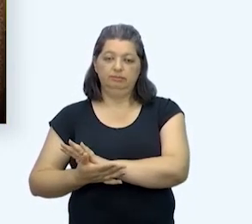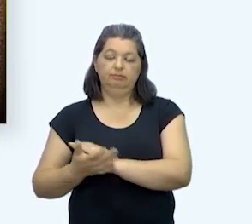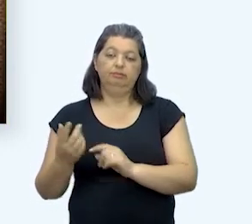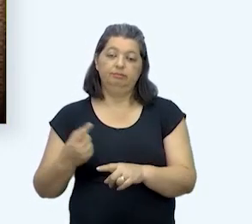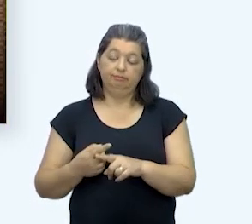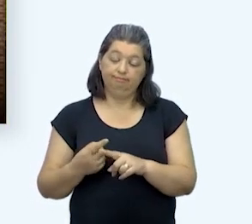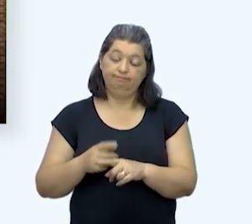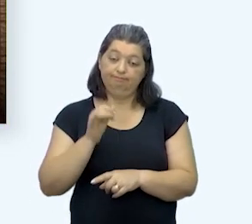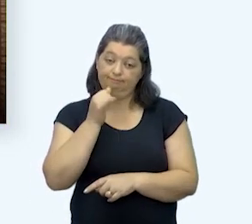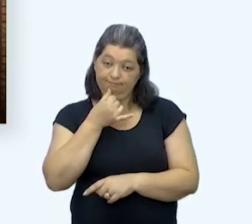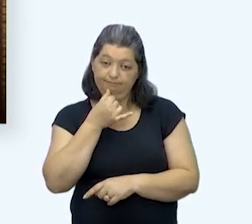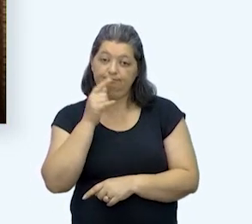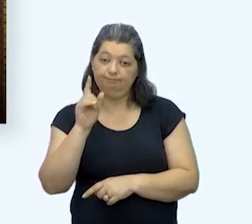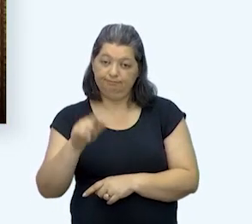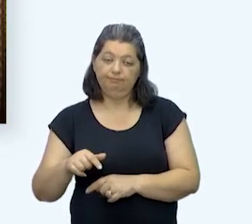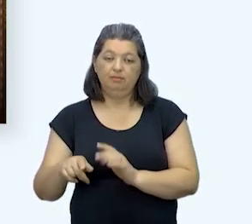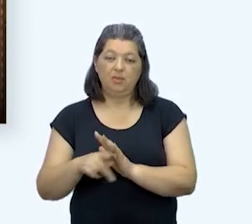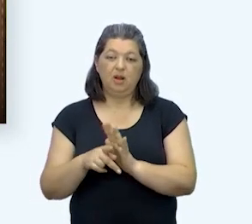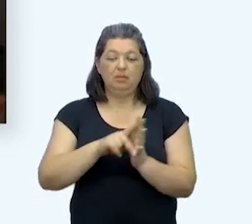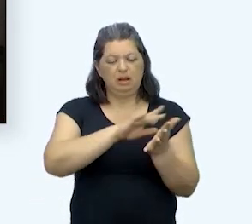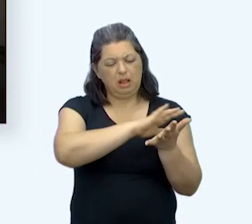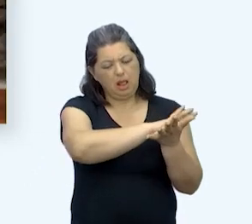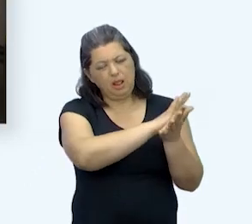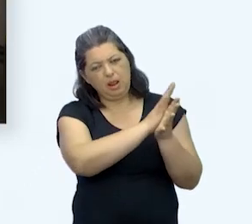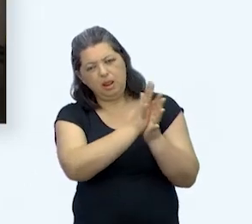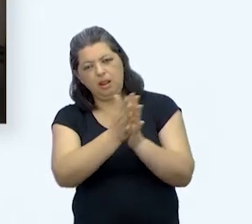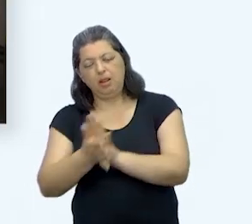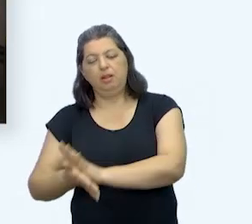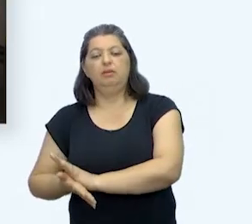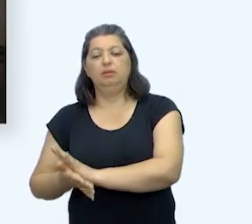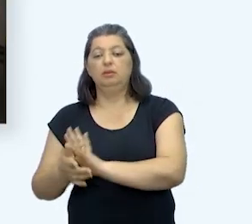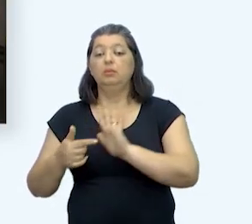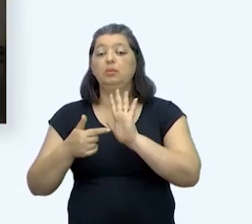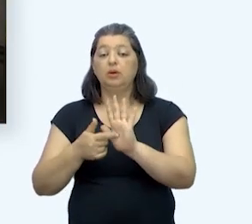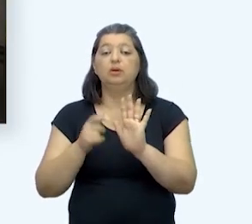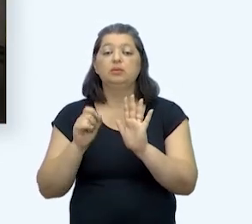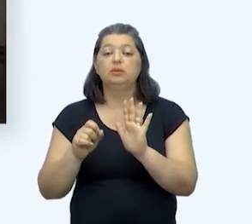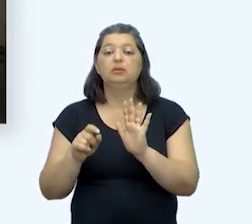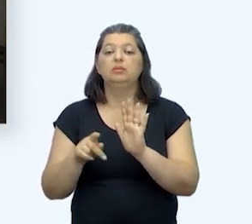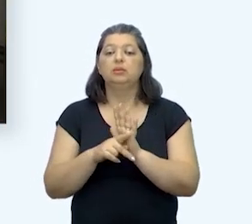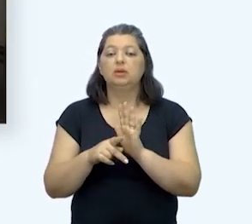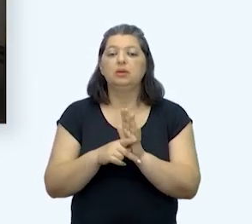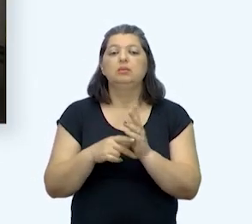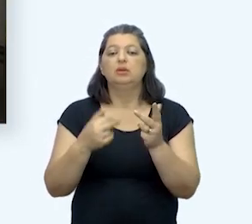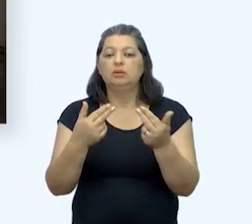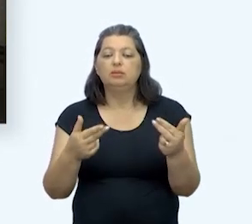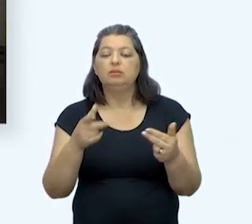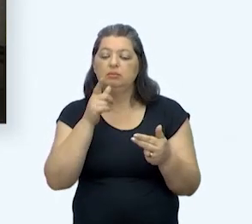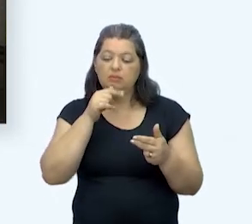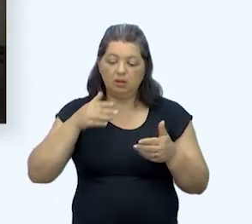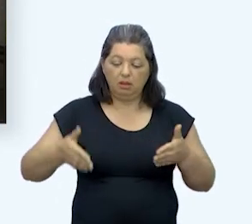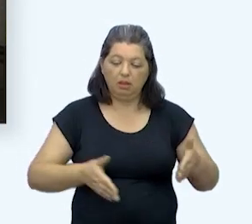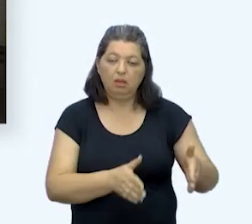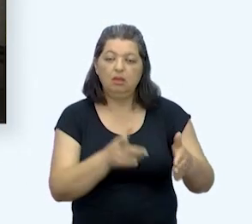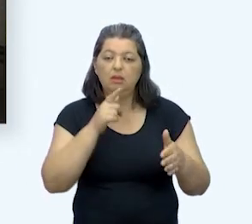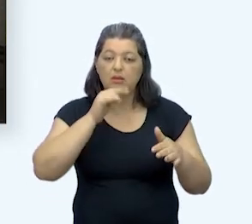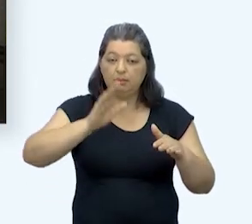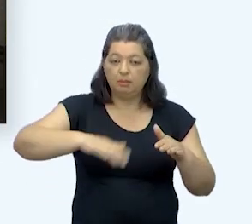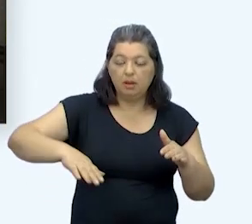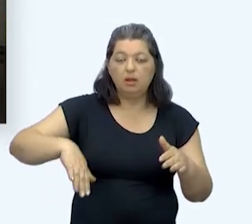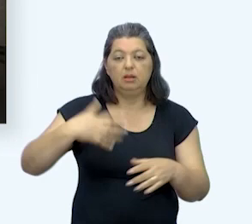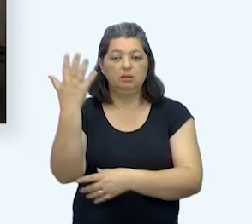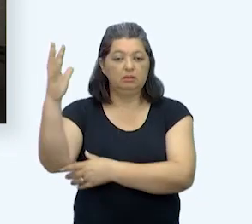planeta. E este rastro de destruição fica evidente quando vemos o estado dos nossos rios, mares,